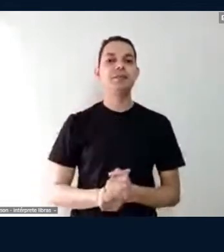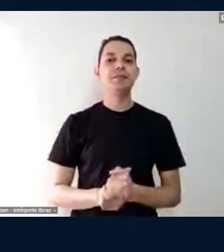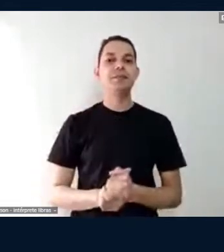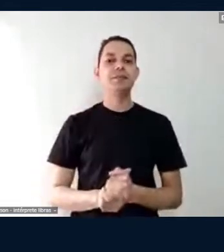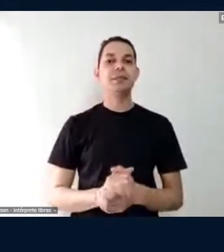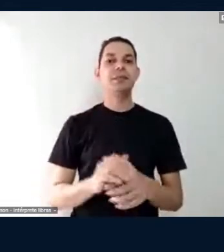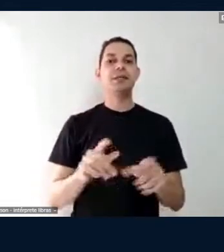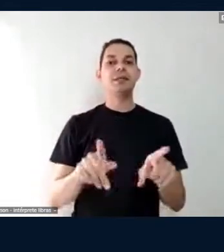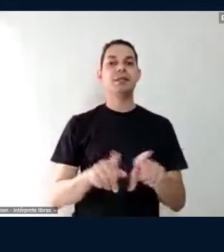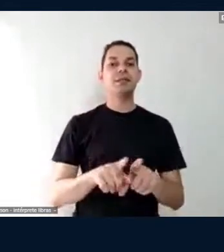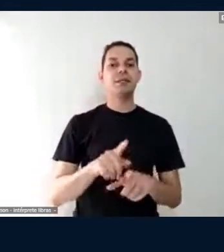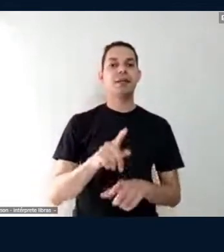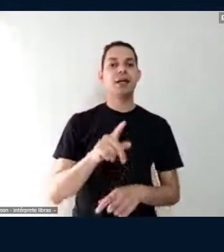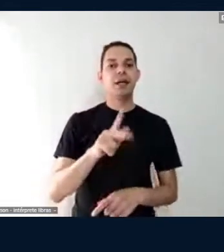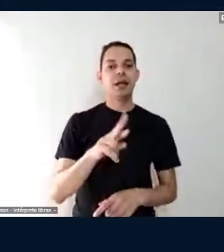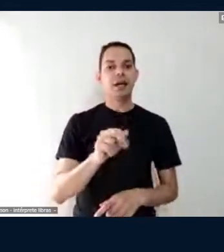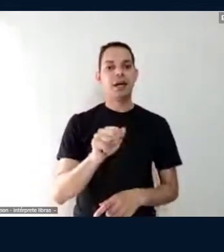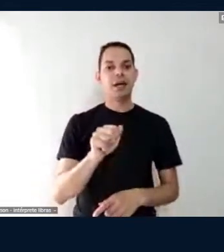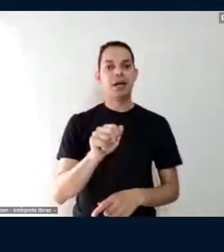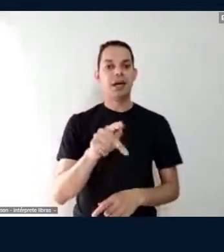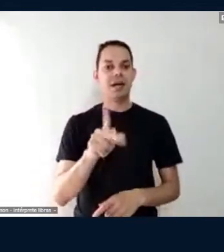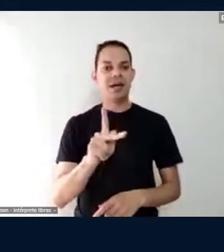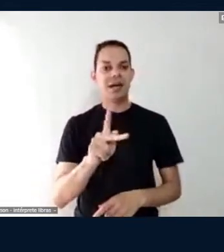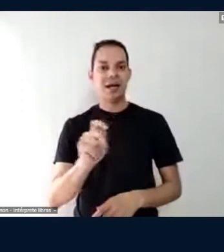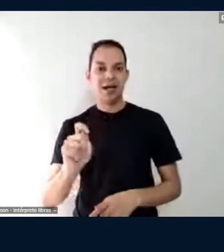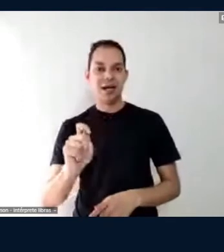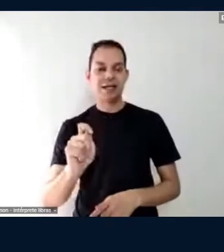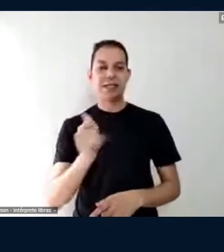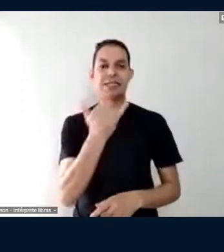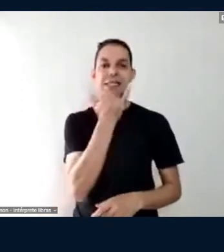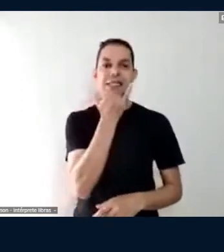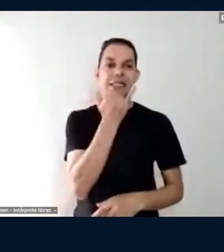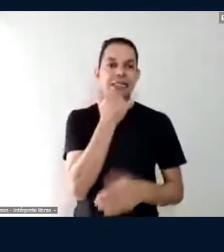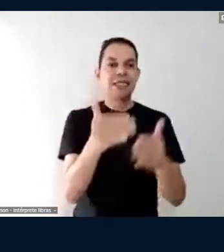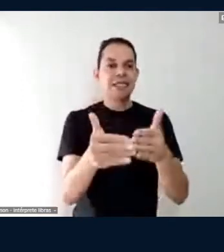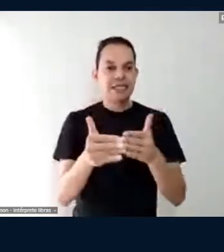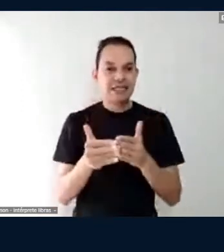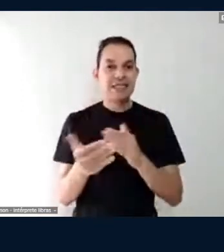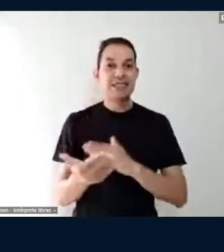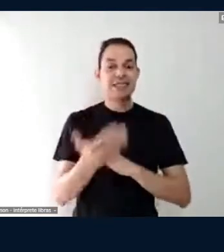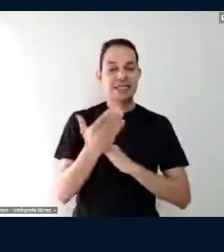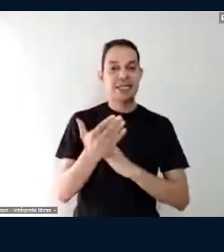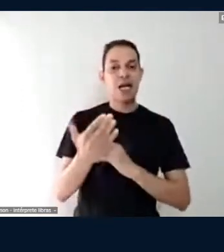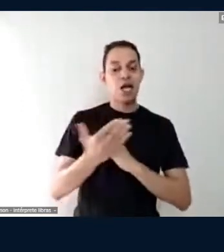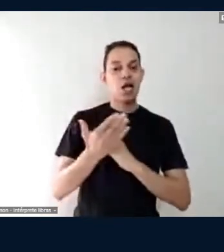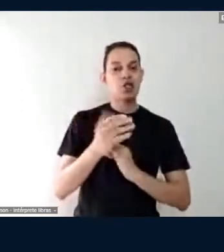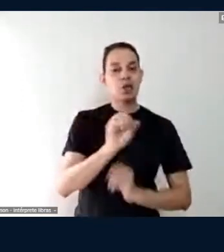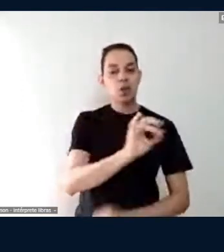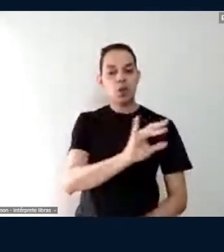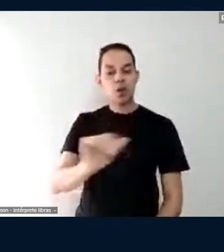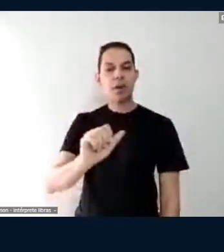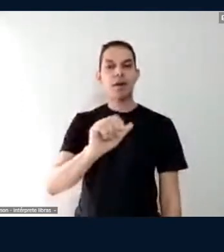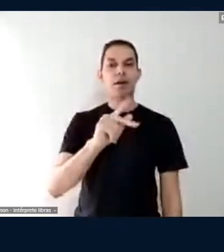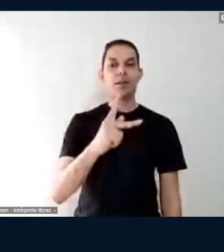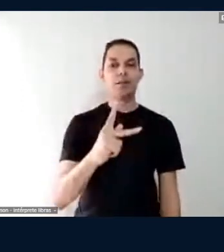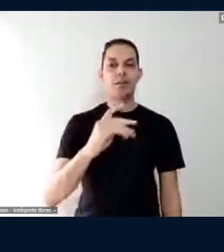e Perraca. Perraca, eu vou pedir licença para o intérprete, eu vou ajudar a auxiliar. P-O